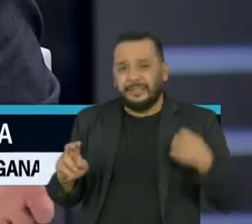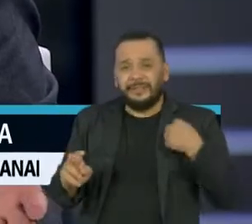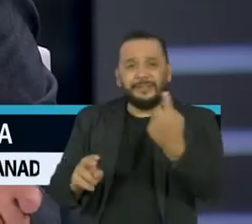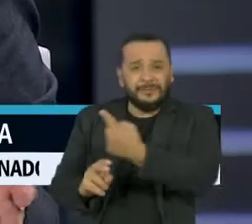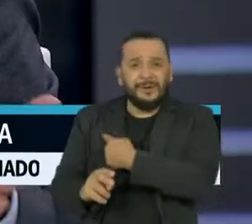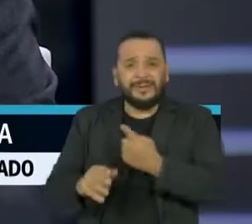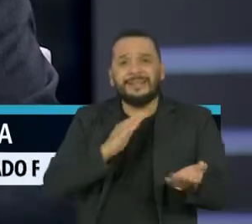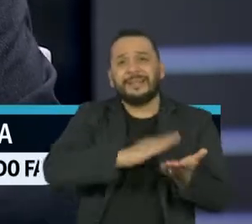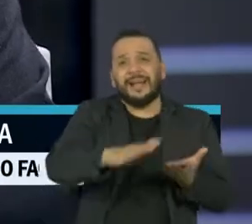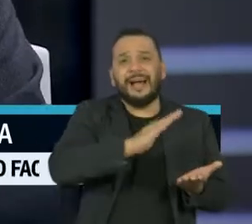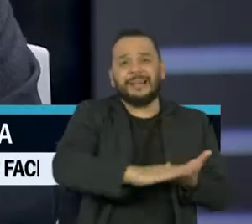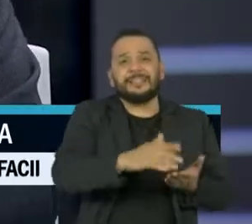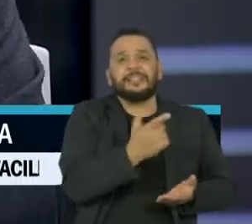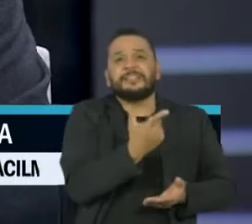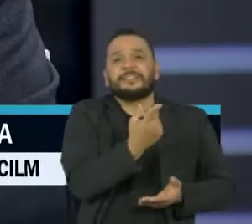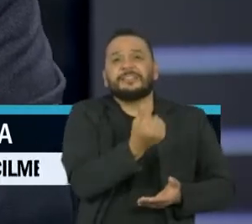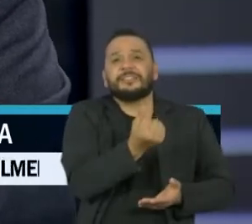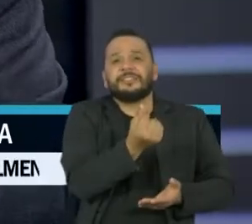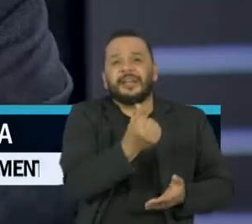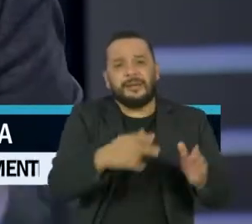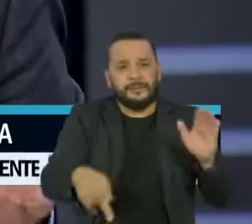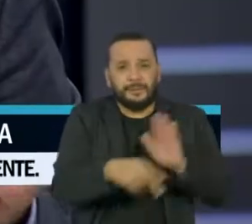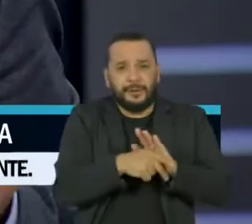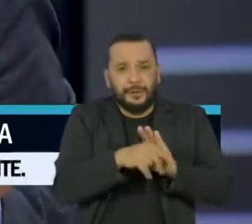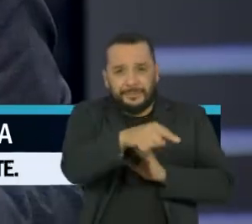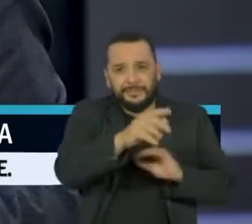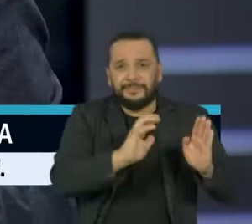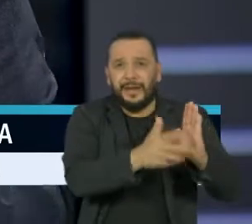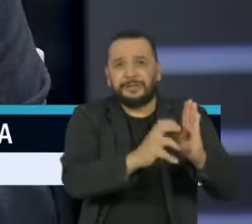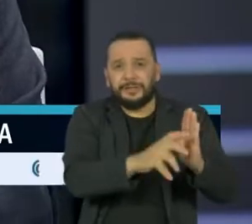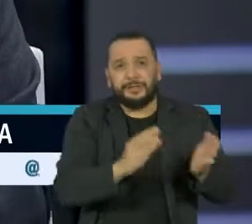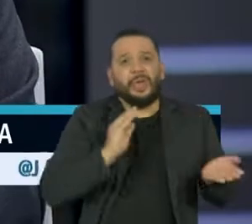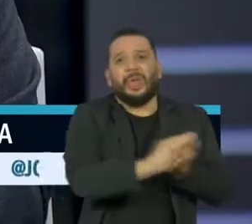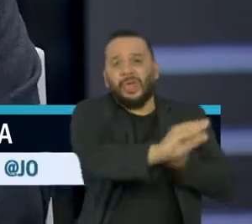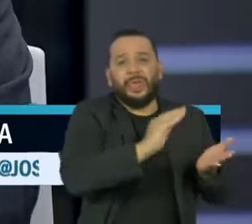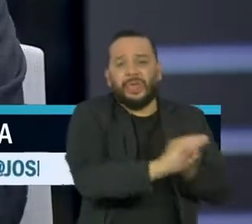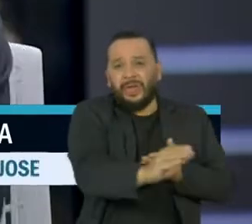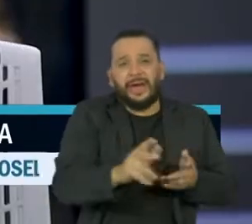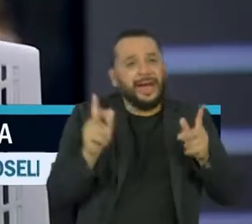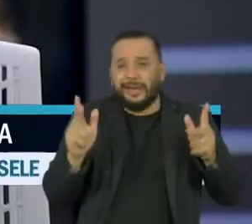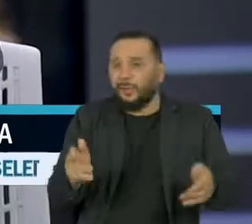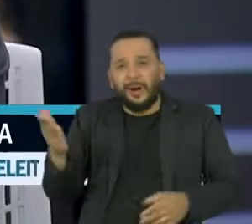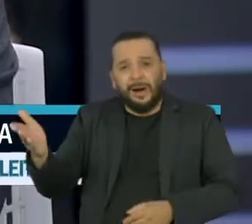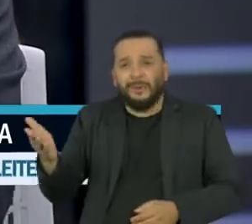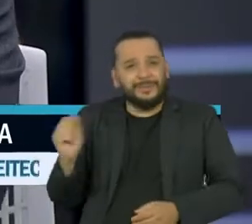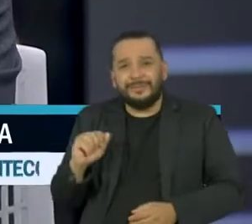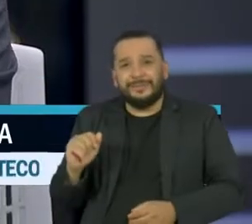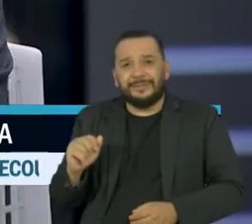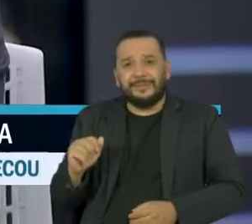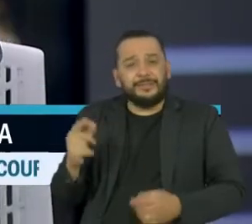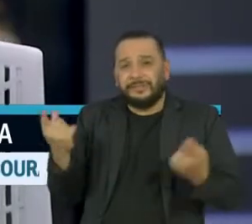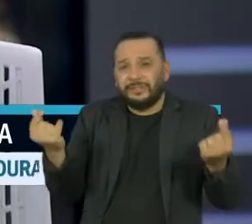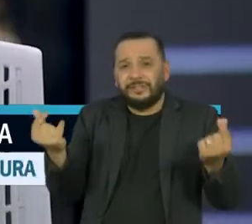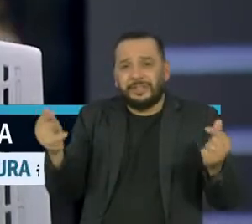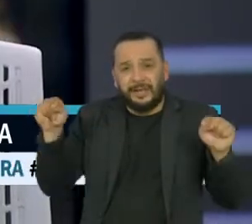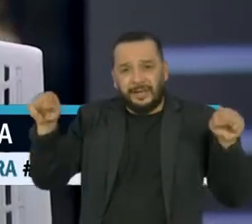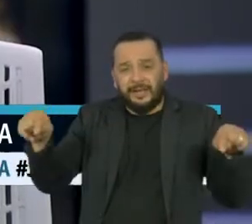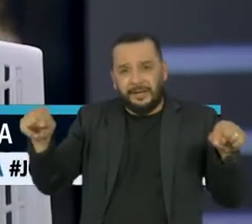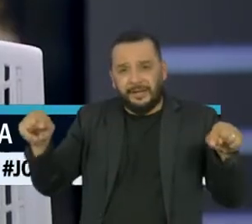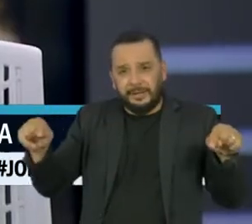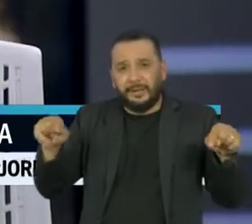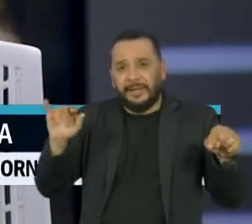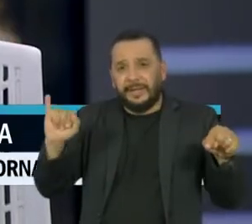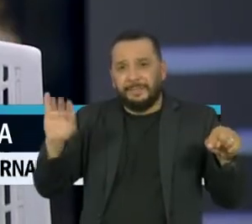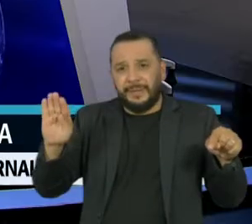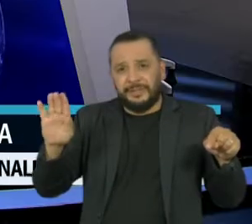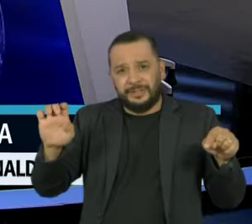fundo partidário que eu acho pessoalmente o absurdo é então e não é deslocado